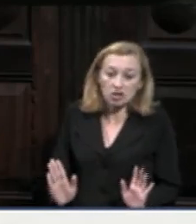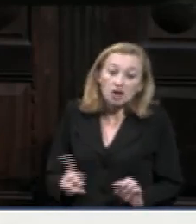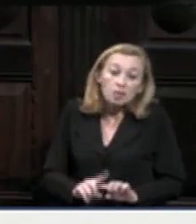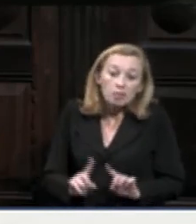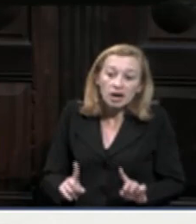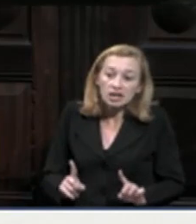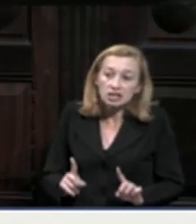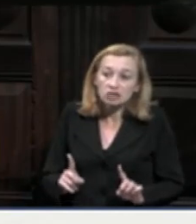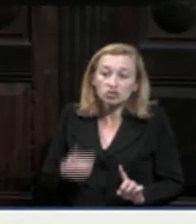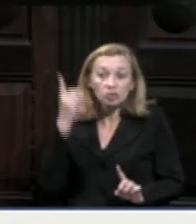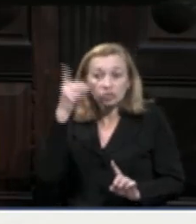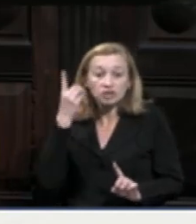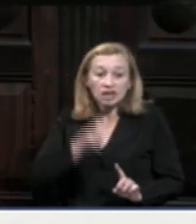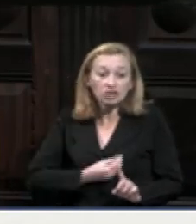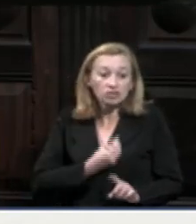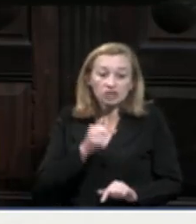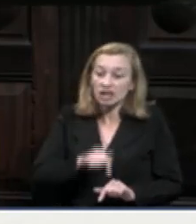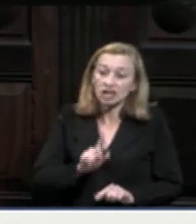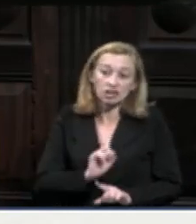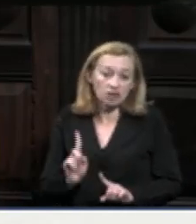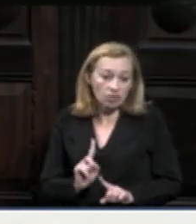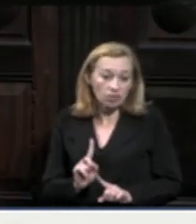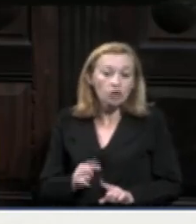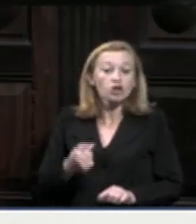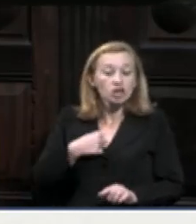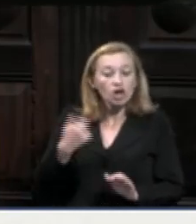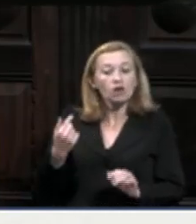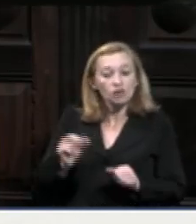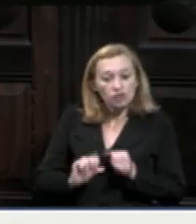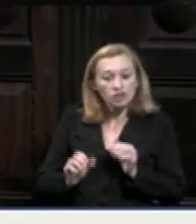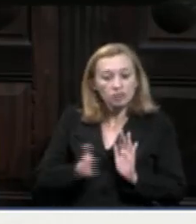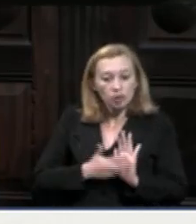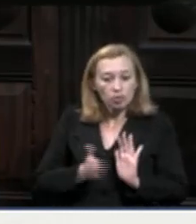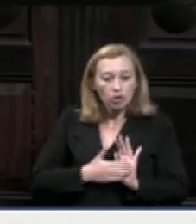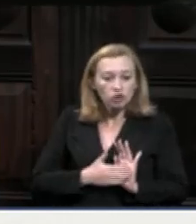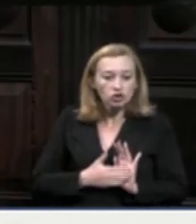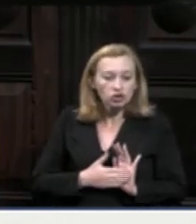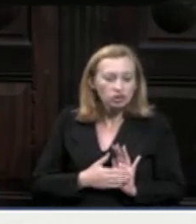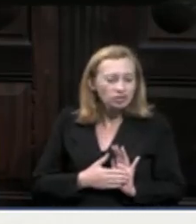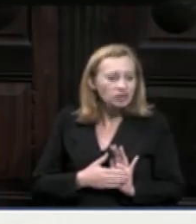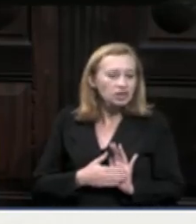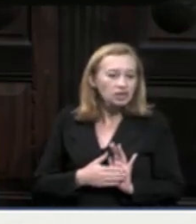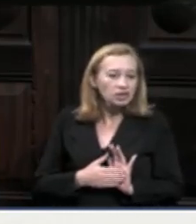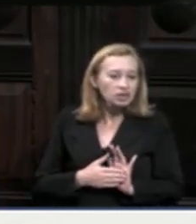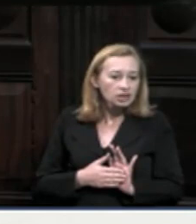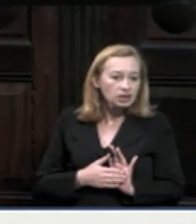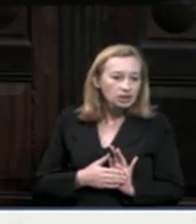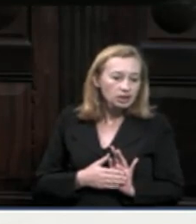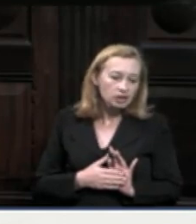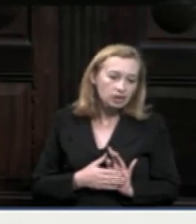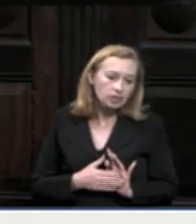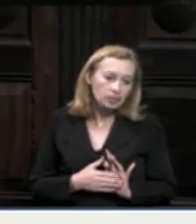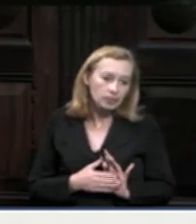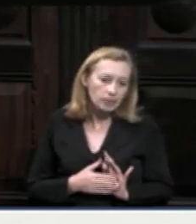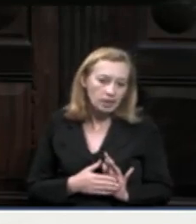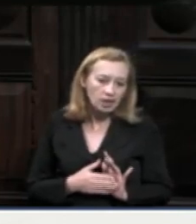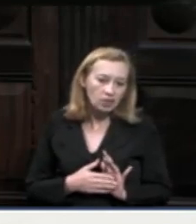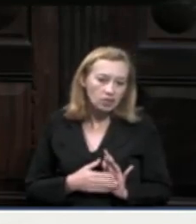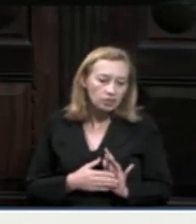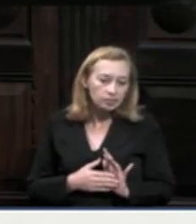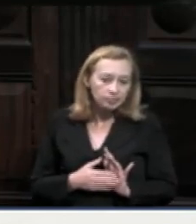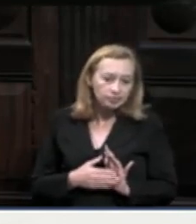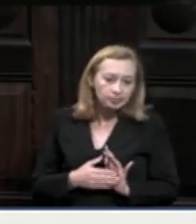aí. O que eu fiz, a proposta foi na hora que o André saiu, é que